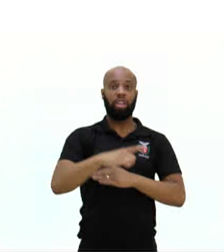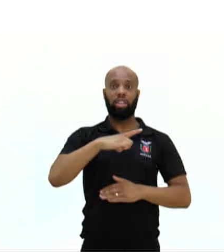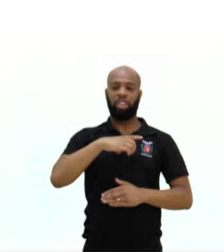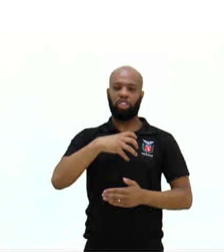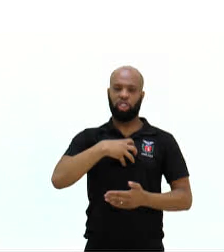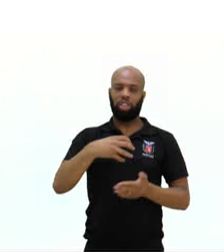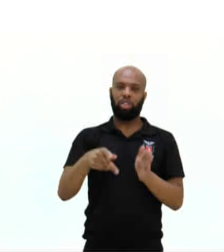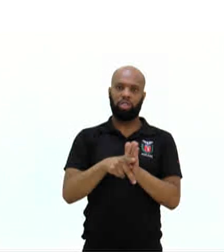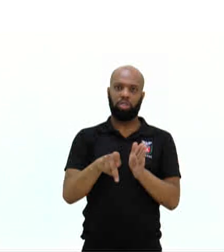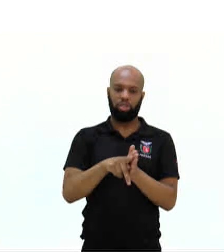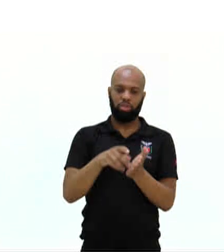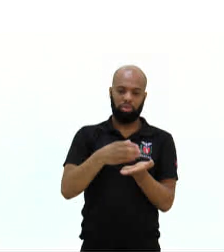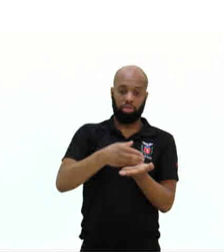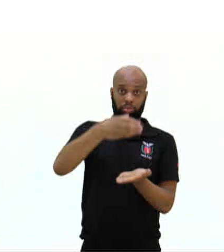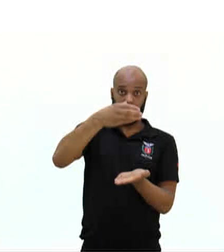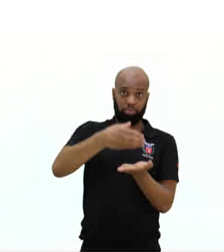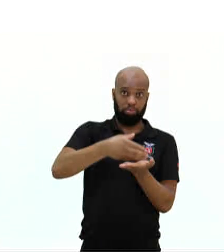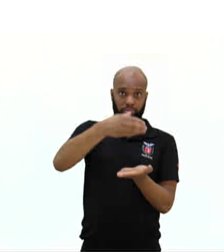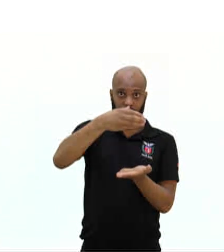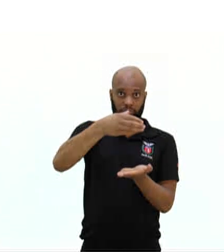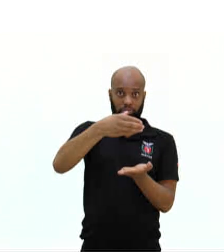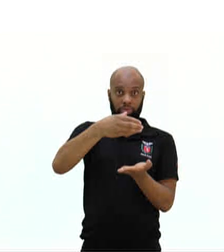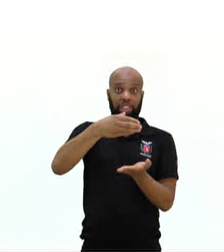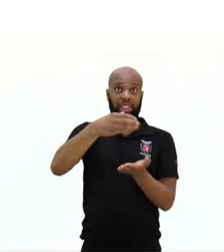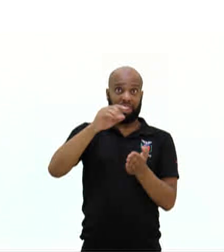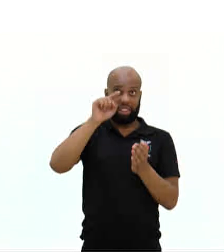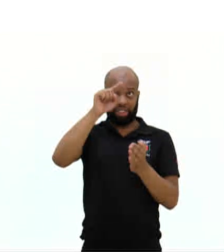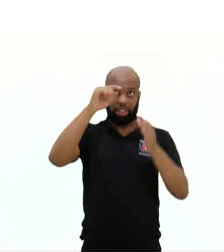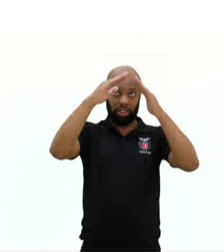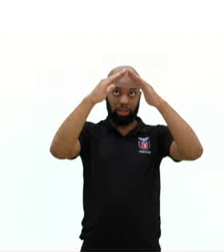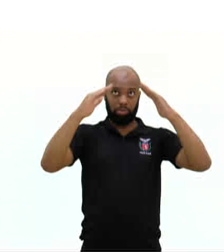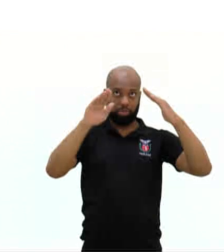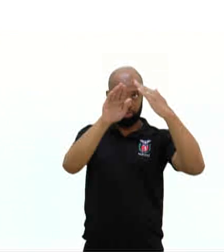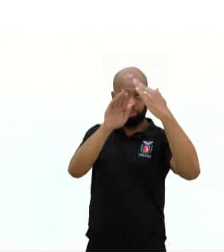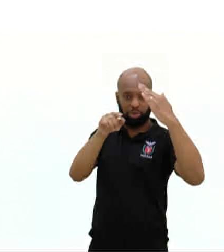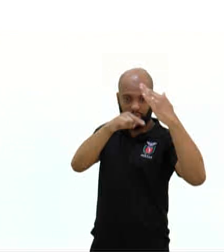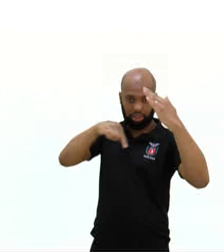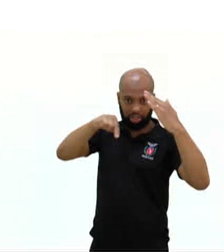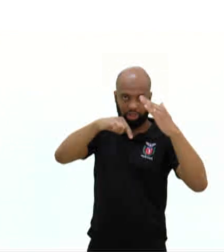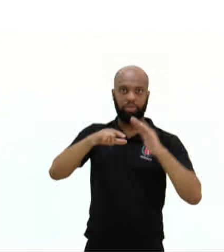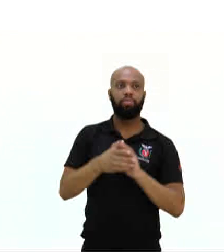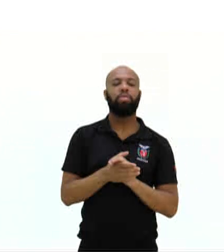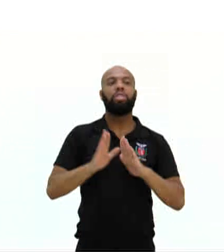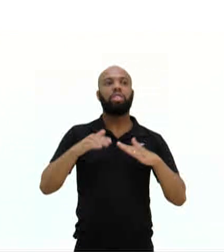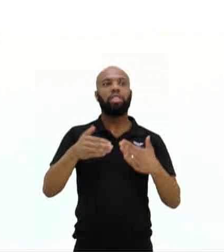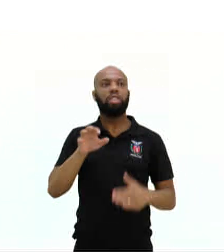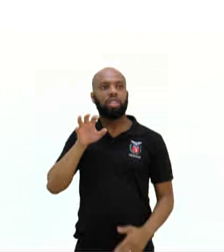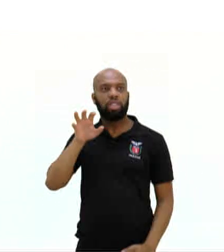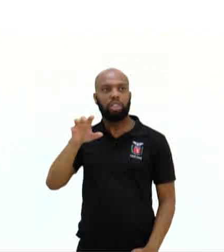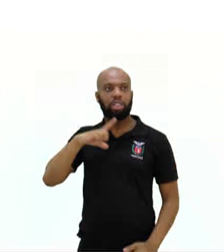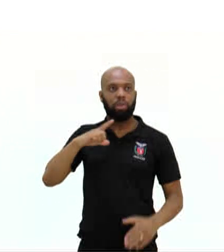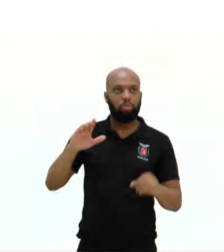por um cone, certo? E as dimensões estão indicadas ali na figura. O silo fica